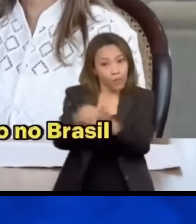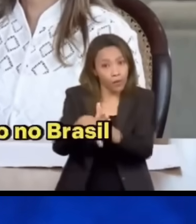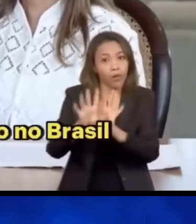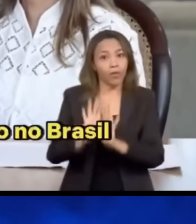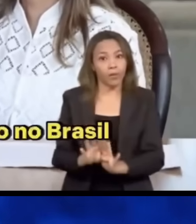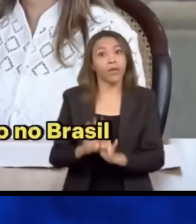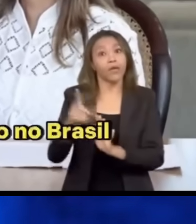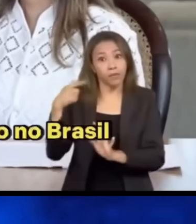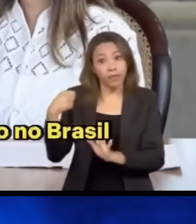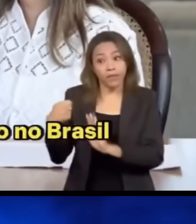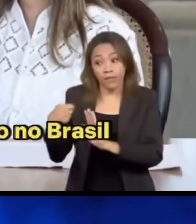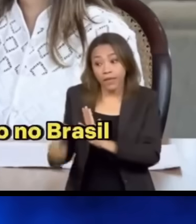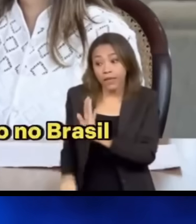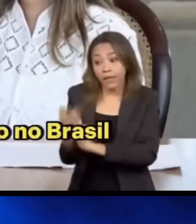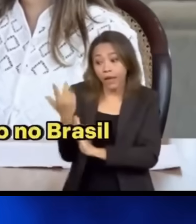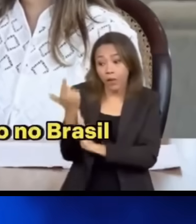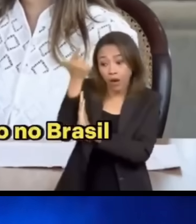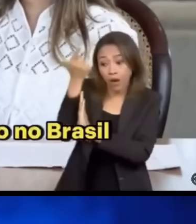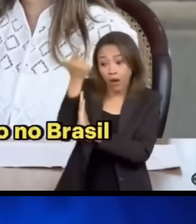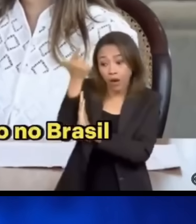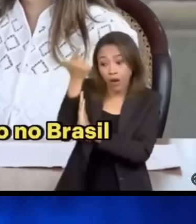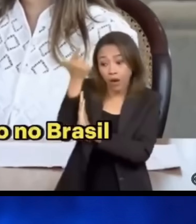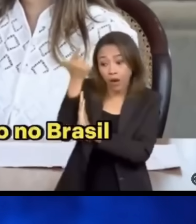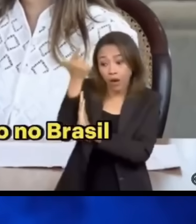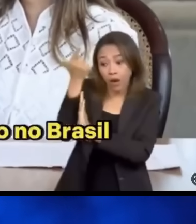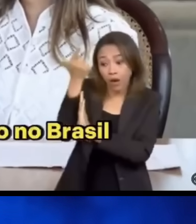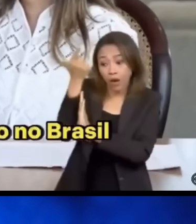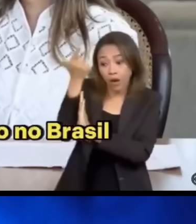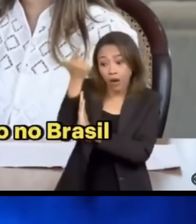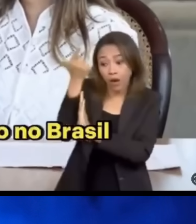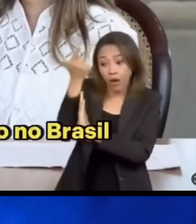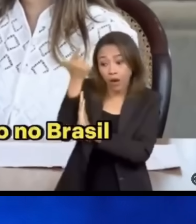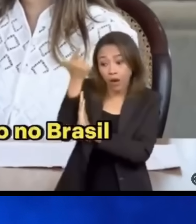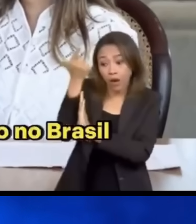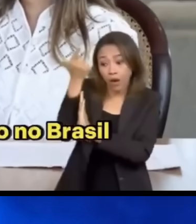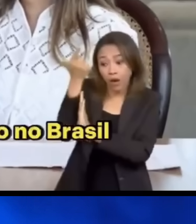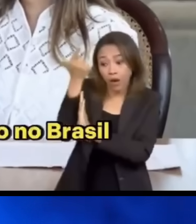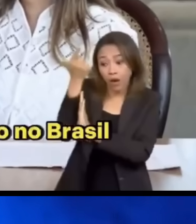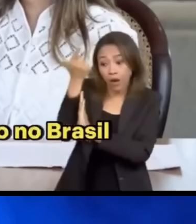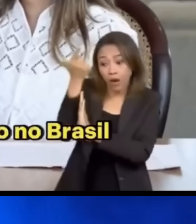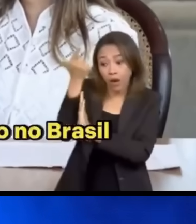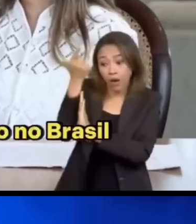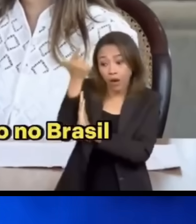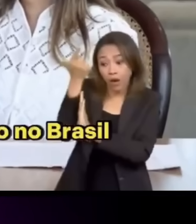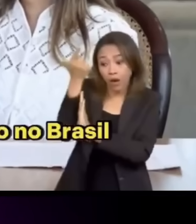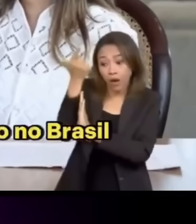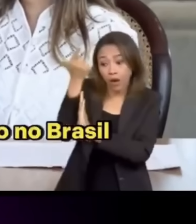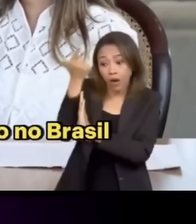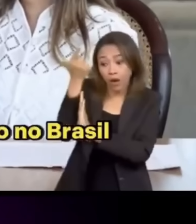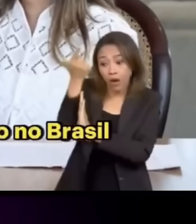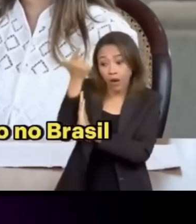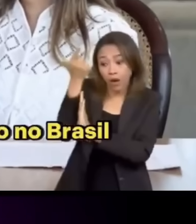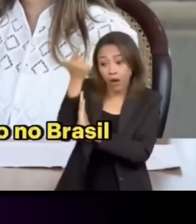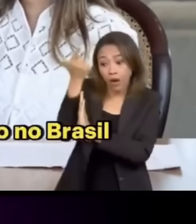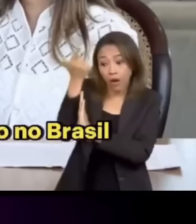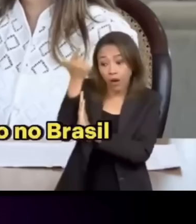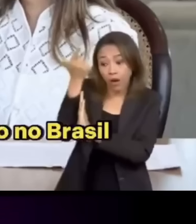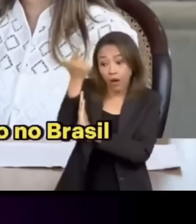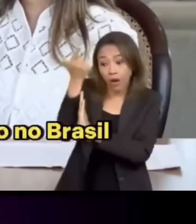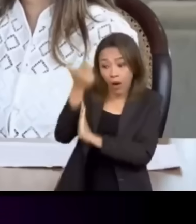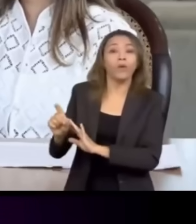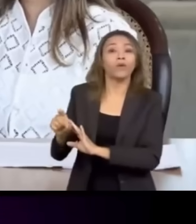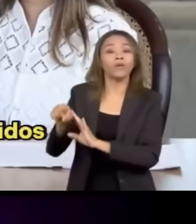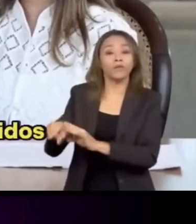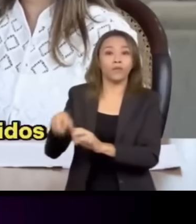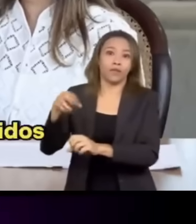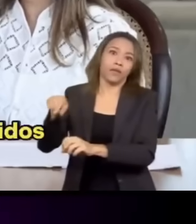para esse cidadão que não paga nem imposto no Brasil. Olha as ideias agora. O cidadão, não sei que cidadão é esse que não paga imposto no Brasil. Não sei do que ele tá falando,